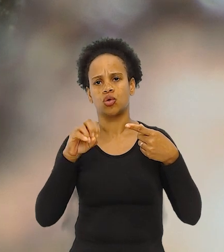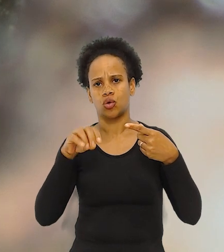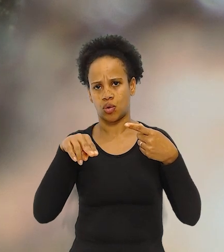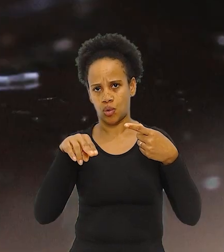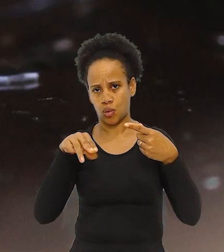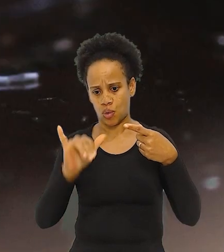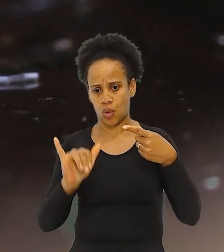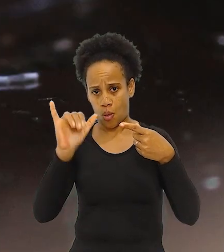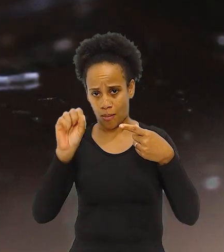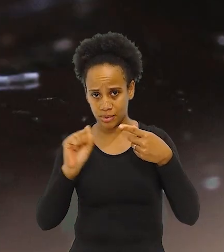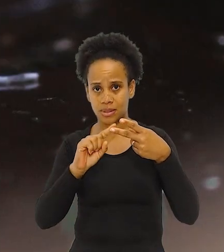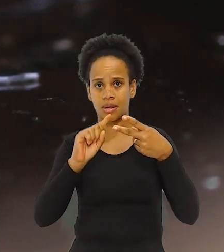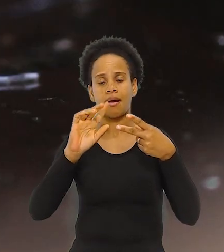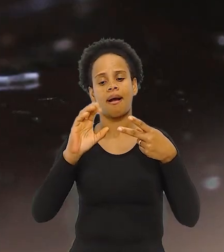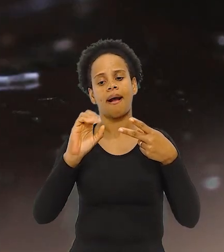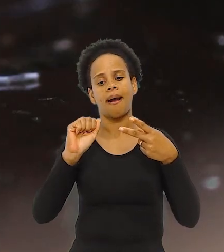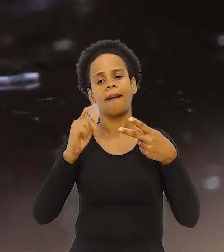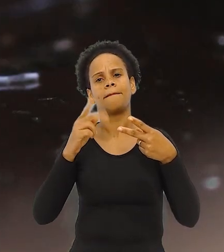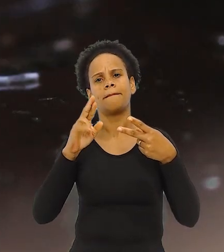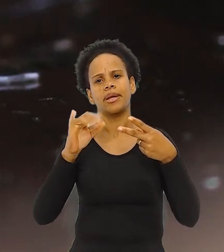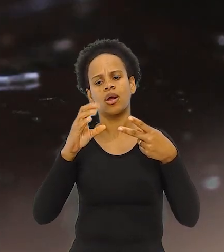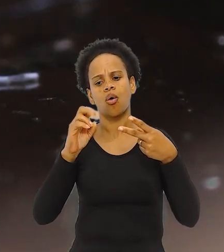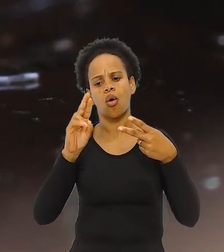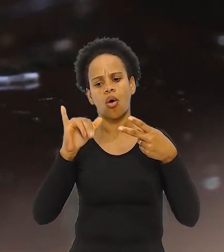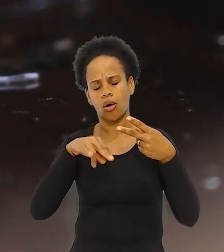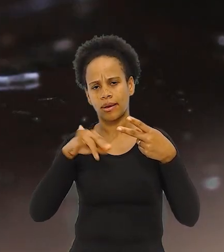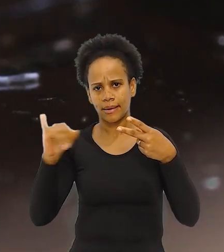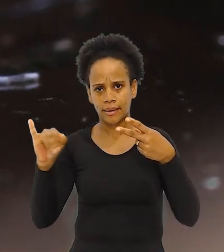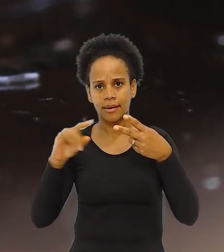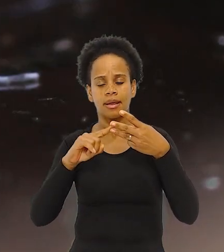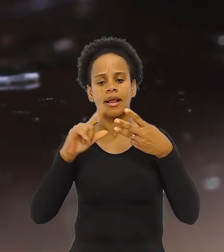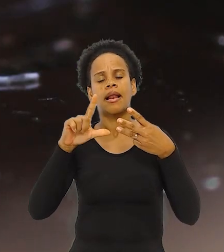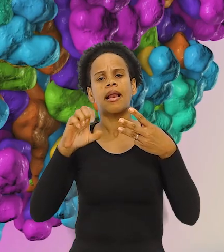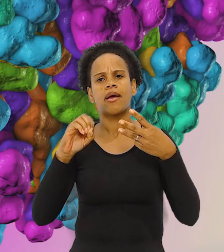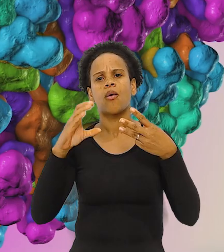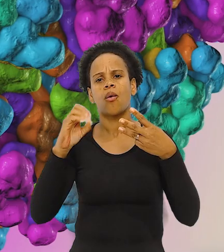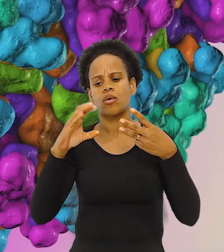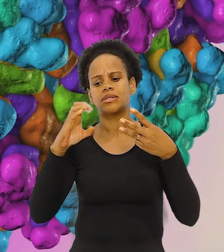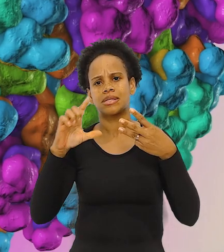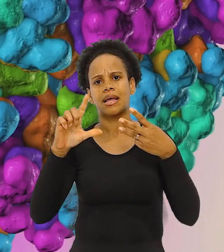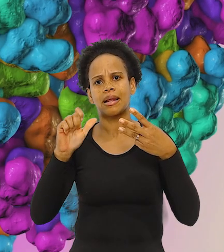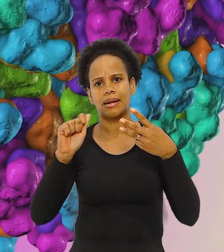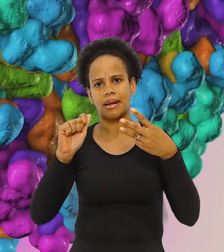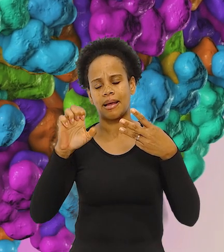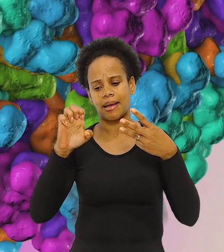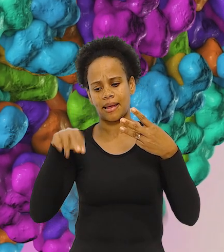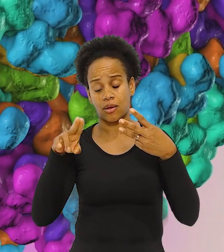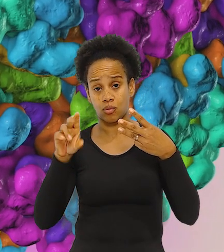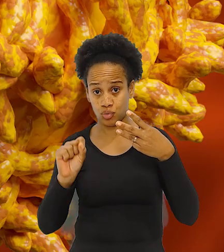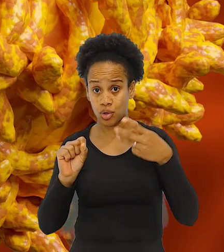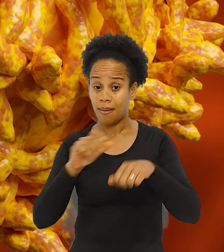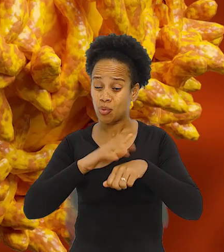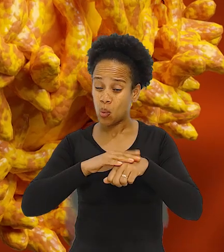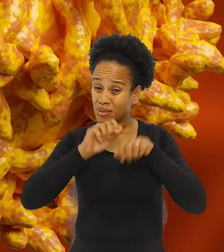Hemagogus leucocelenos, que são vetores de arboviroses, como o maiaro, e principalmente